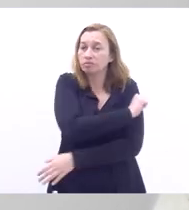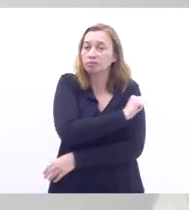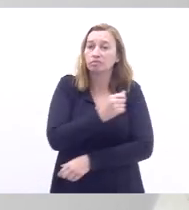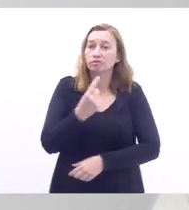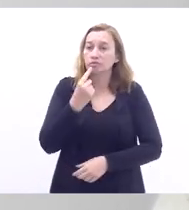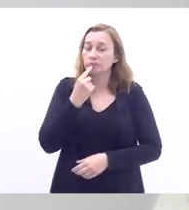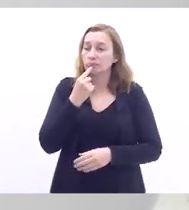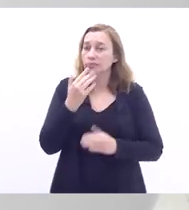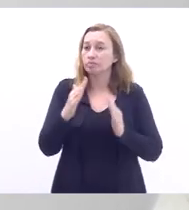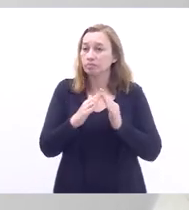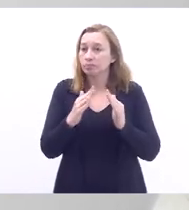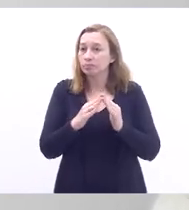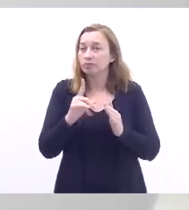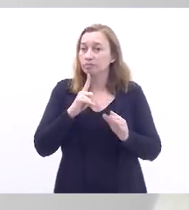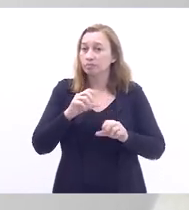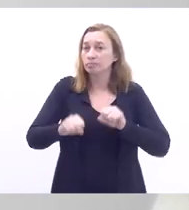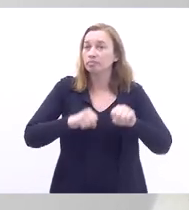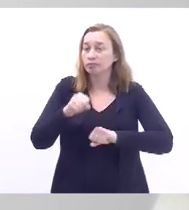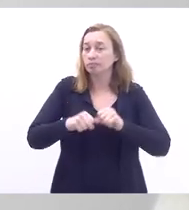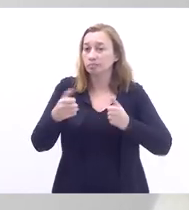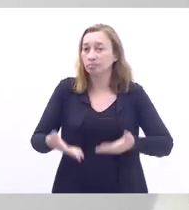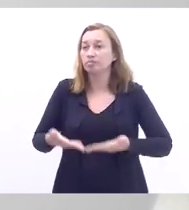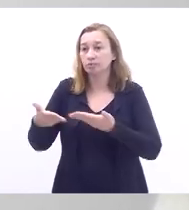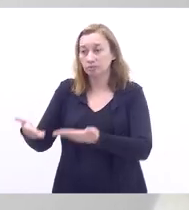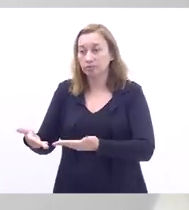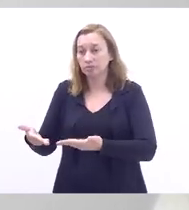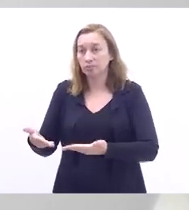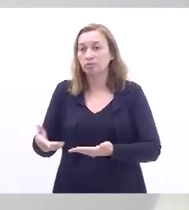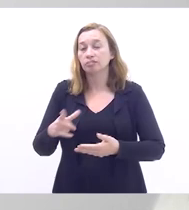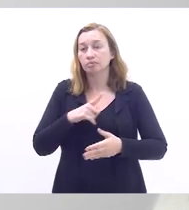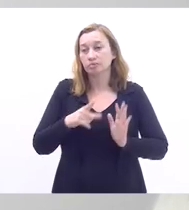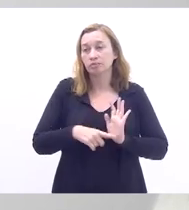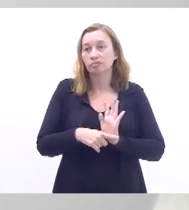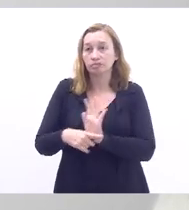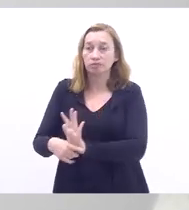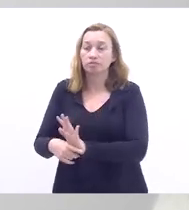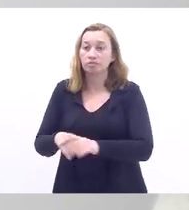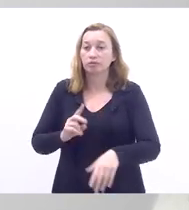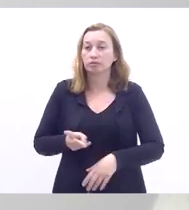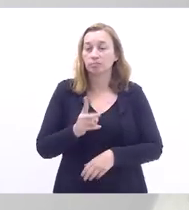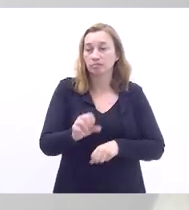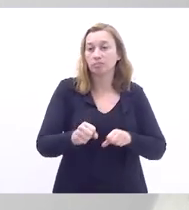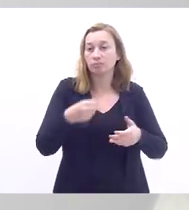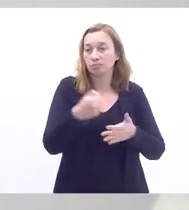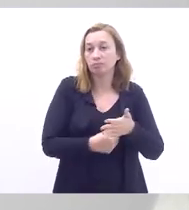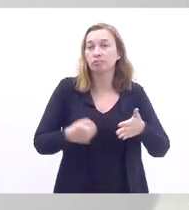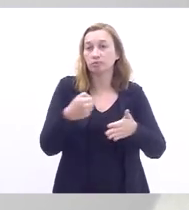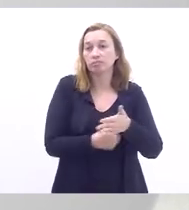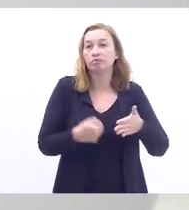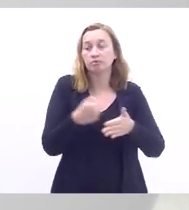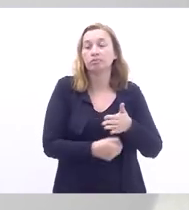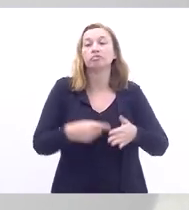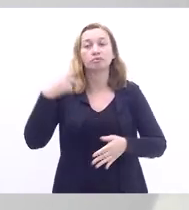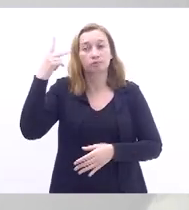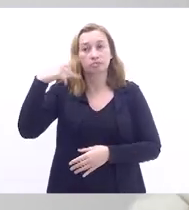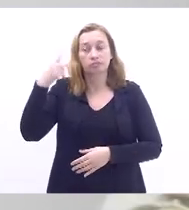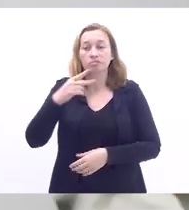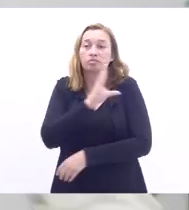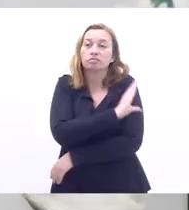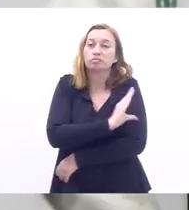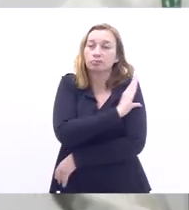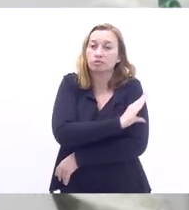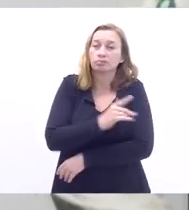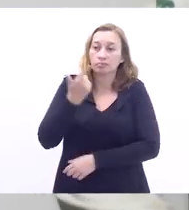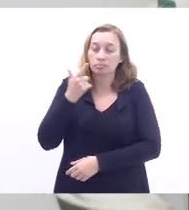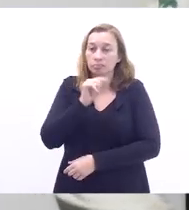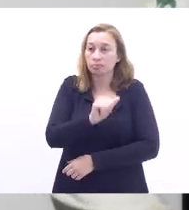moram próximo a gente tem bicicleta para poder oferecer para tentar ajudar e continuar na luta com os vereadores e Campos para